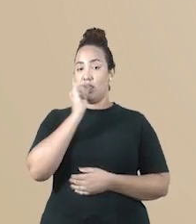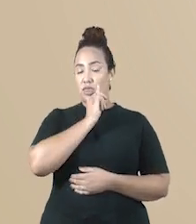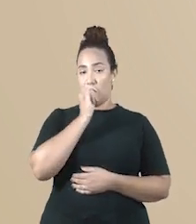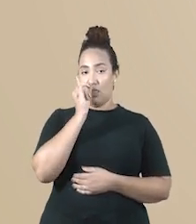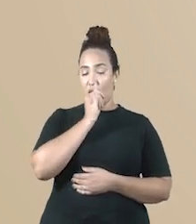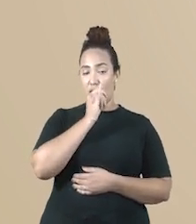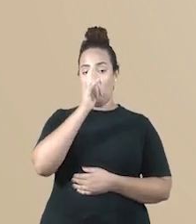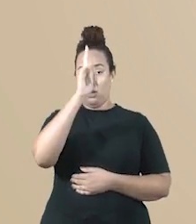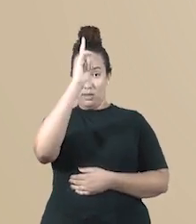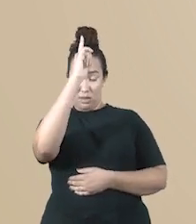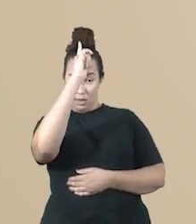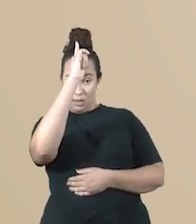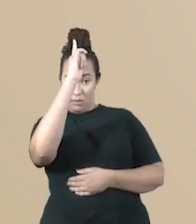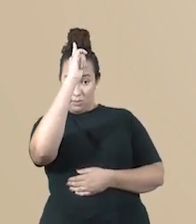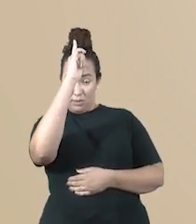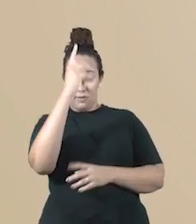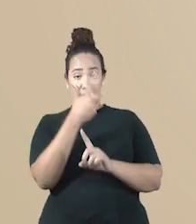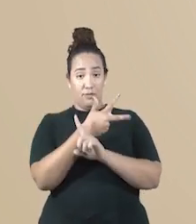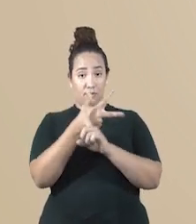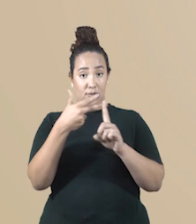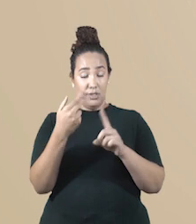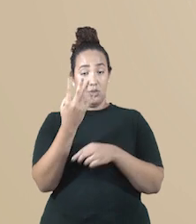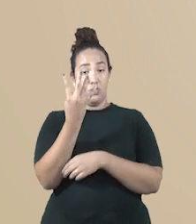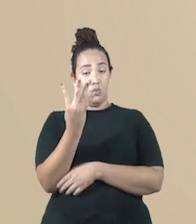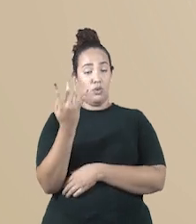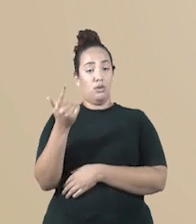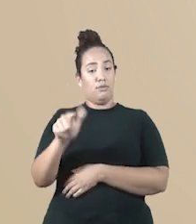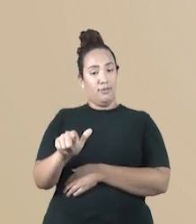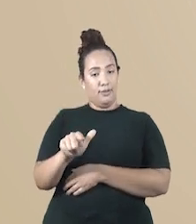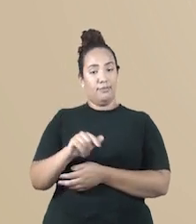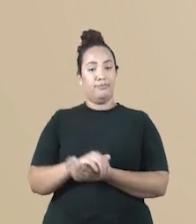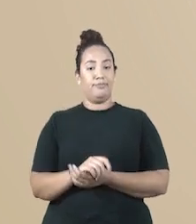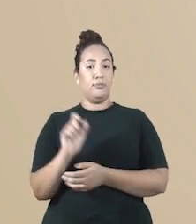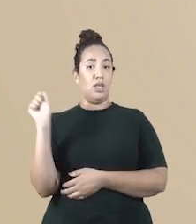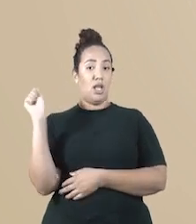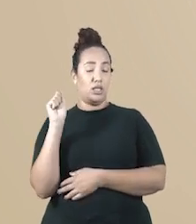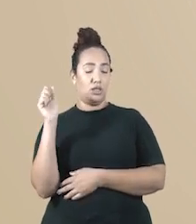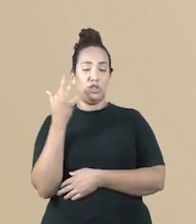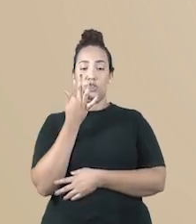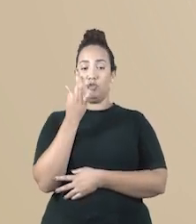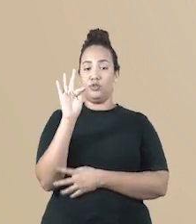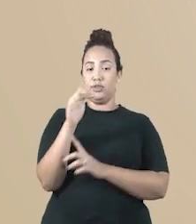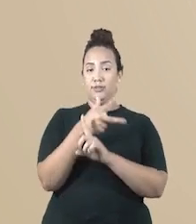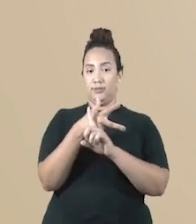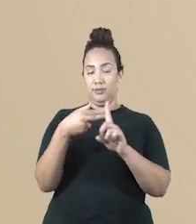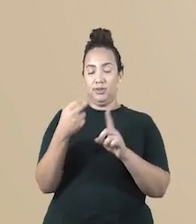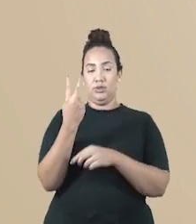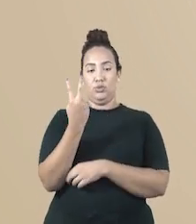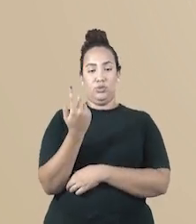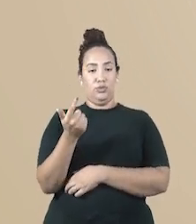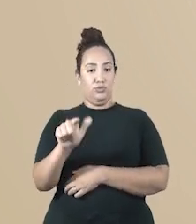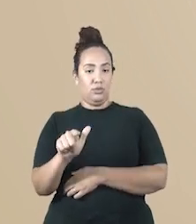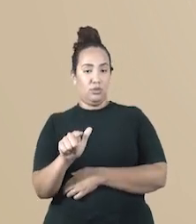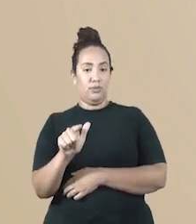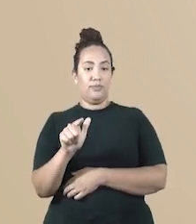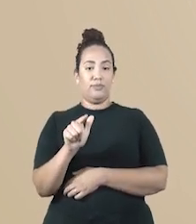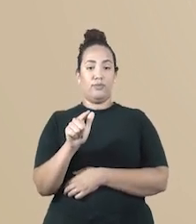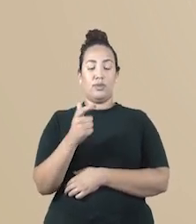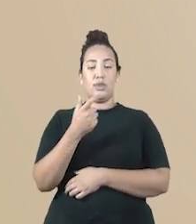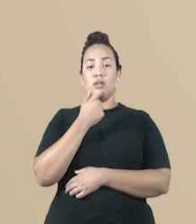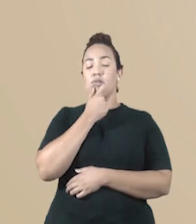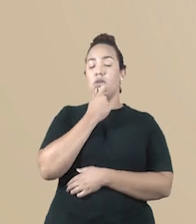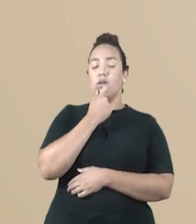A Itália e a Alemanha têm 4 Copas. A Argentina e a França, 2. E